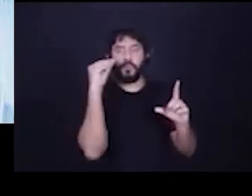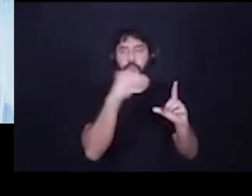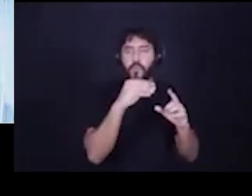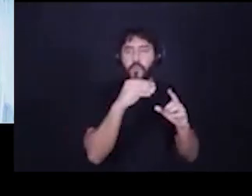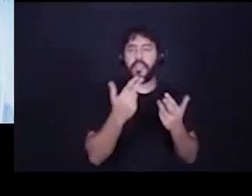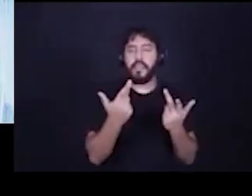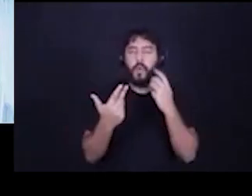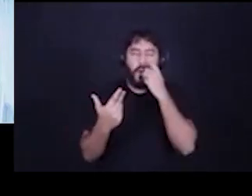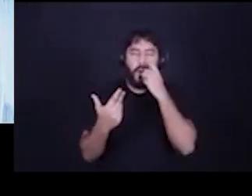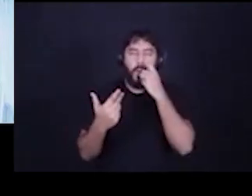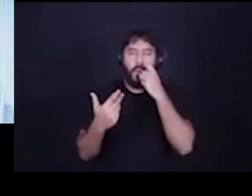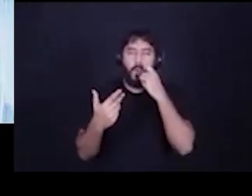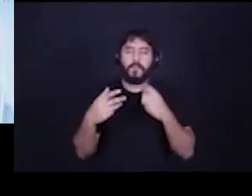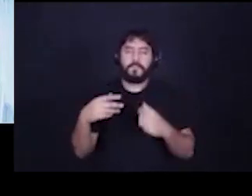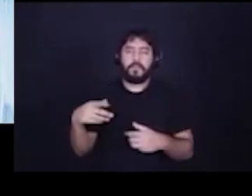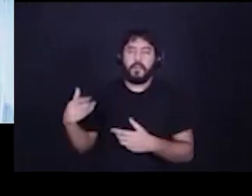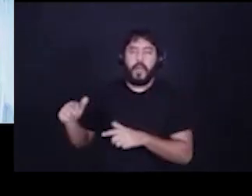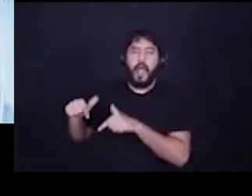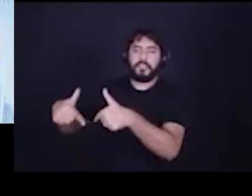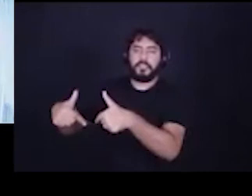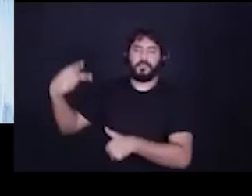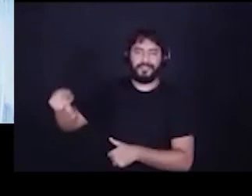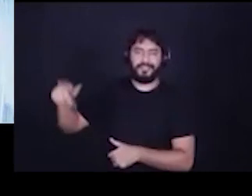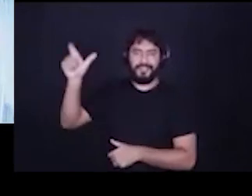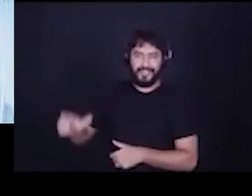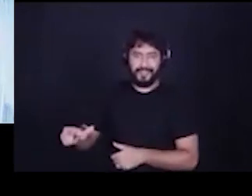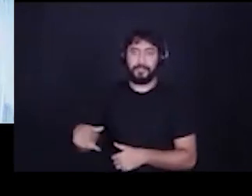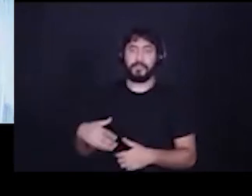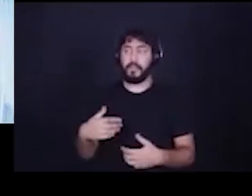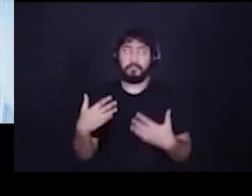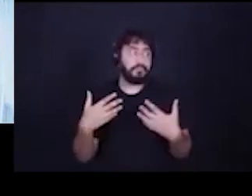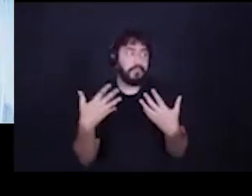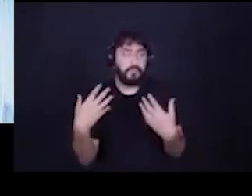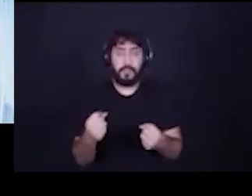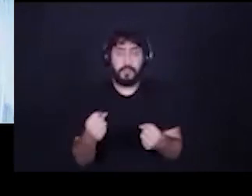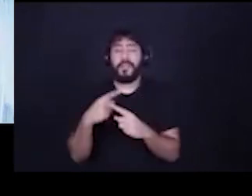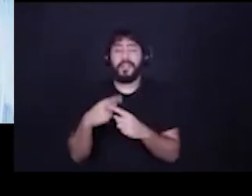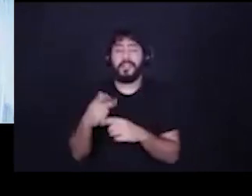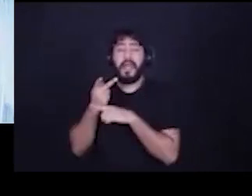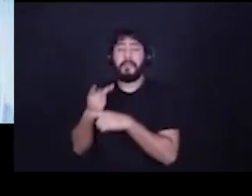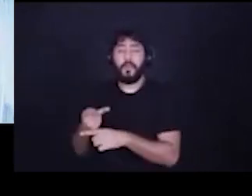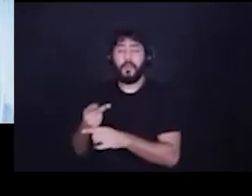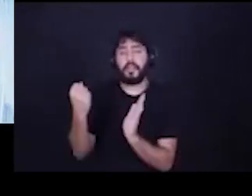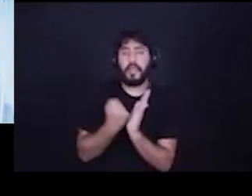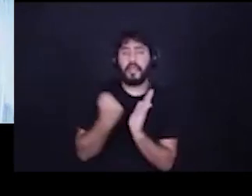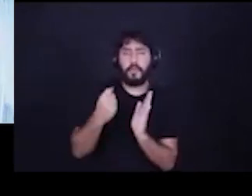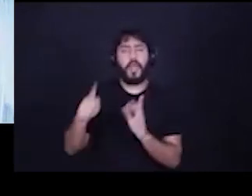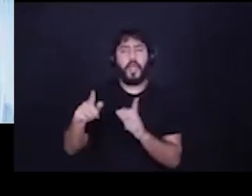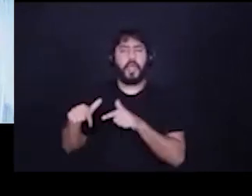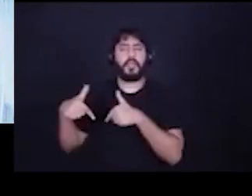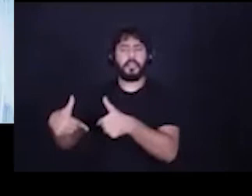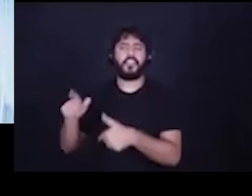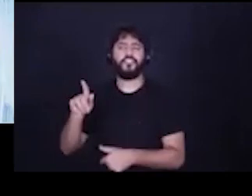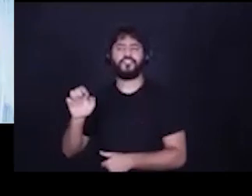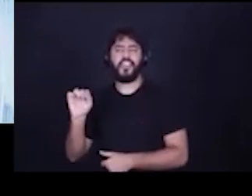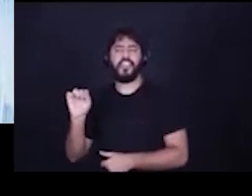homem através do gesto dele. E falar, então vamos. O que a gente estava procurando ali no carimbo era o gesto. Então vamos tentar falar do gesto dele